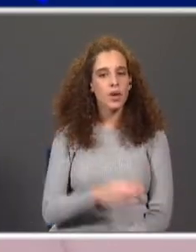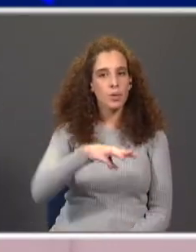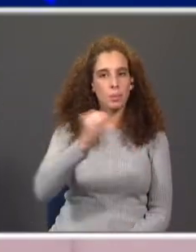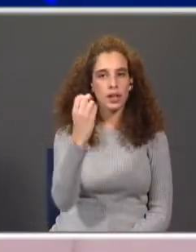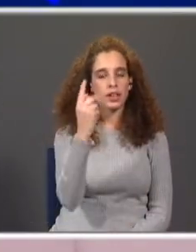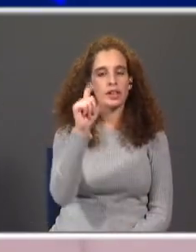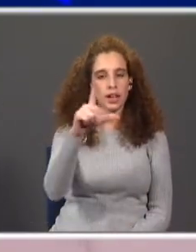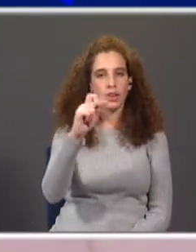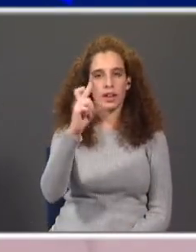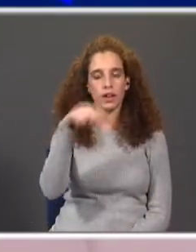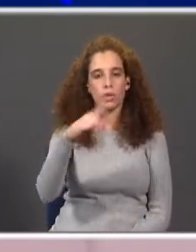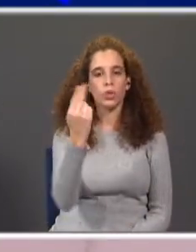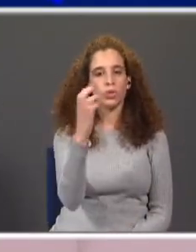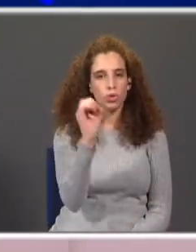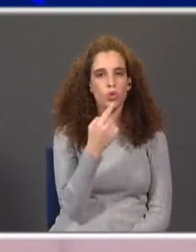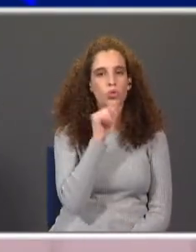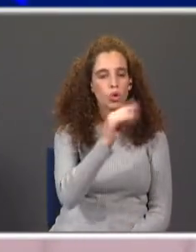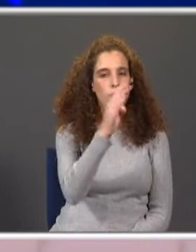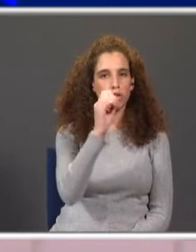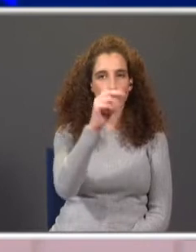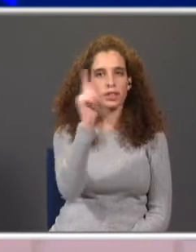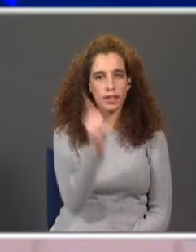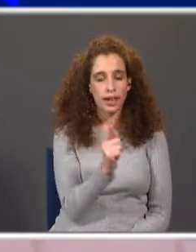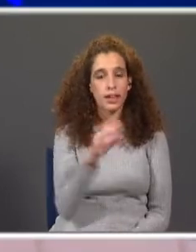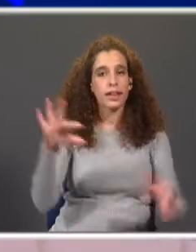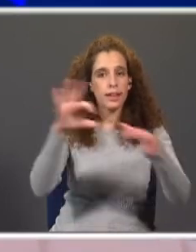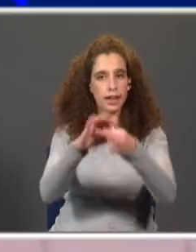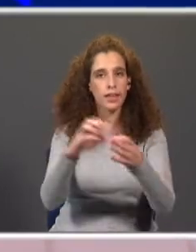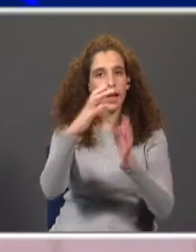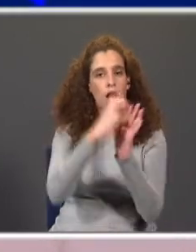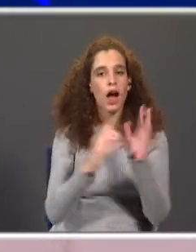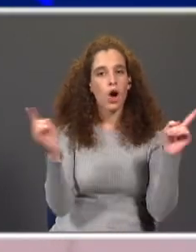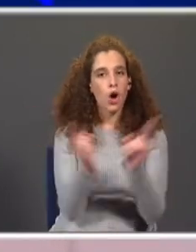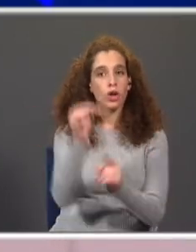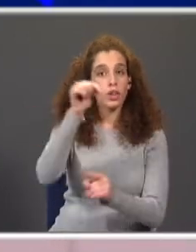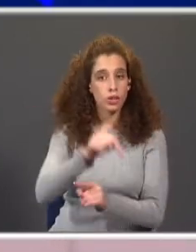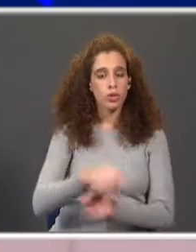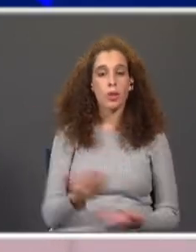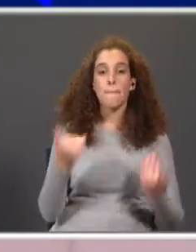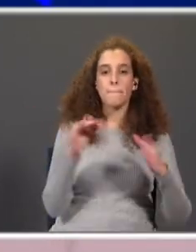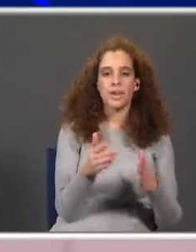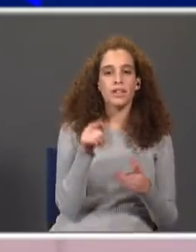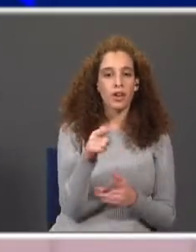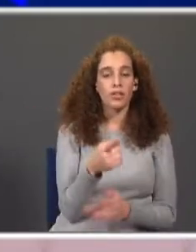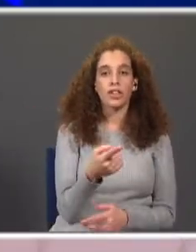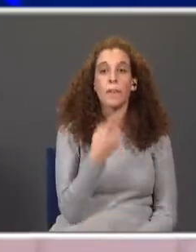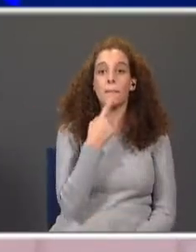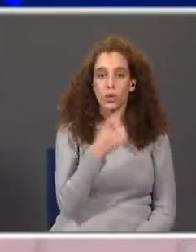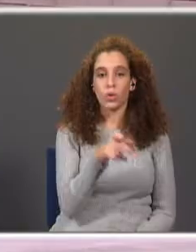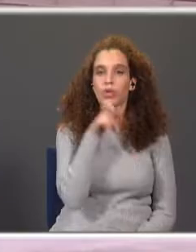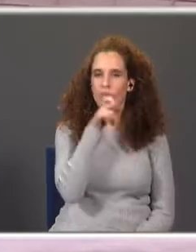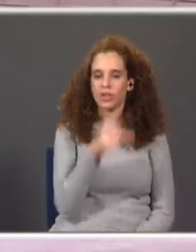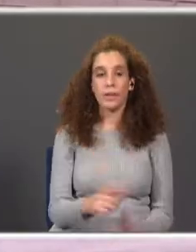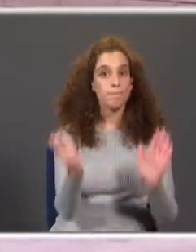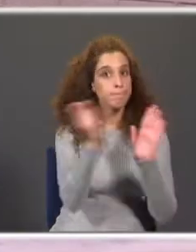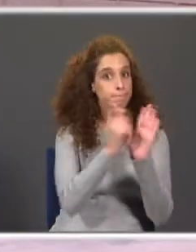de contacto com a crónica que vamos abordar hoje. No entanto, desta vez vais ter perguntas para responder. Toma